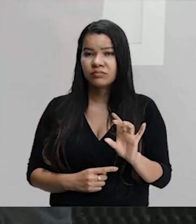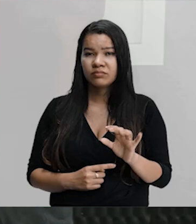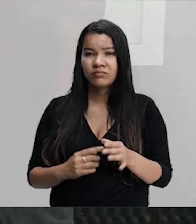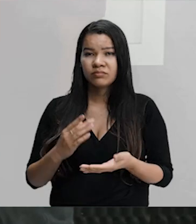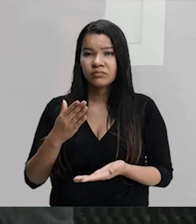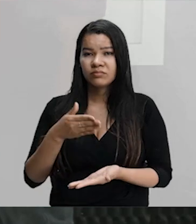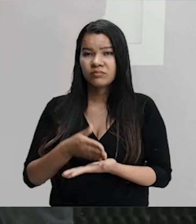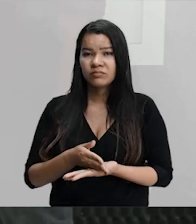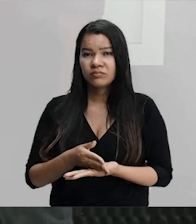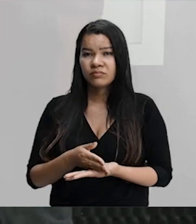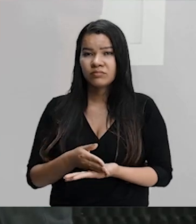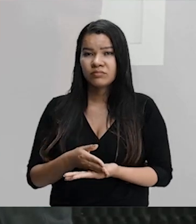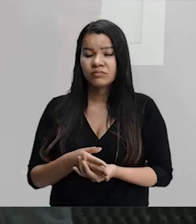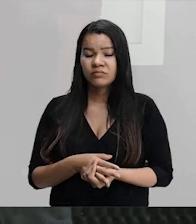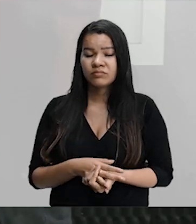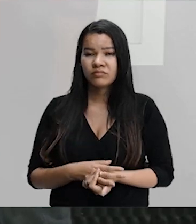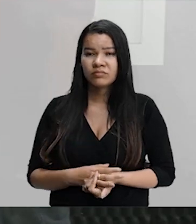metade.